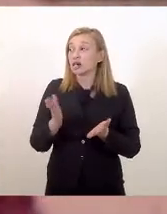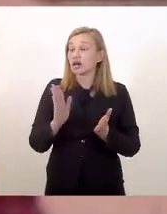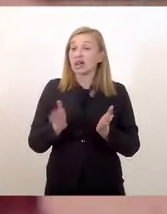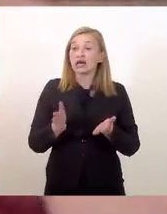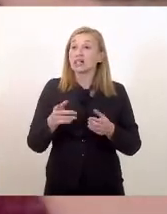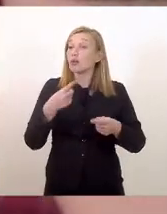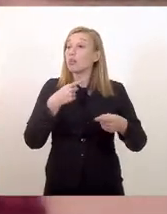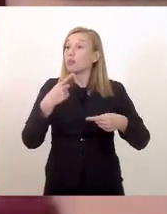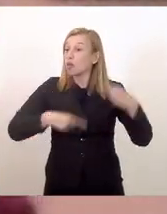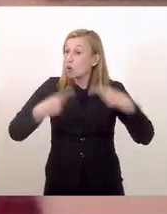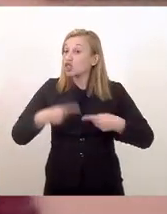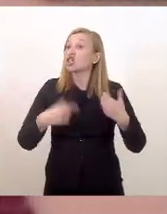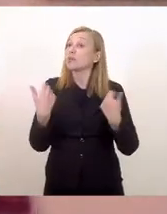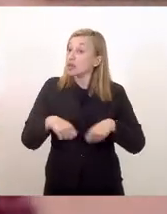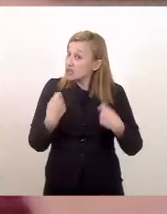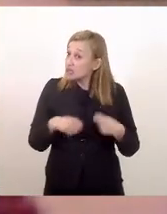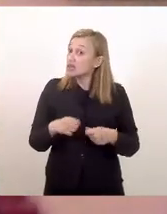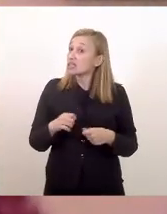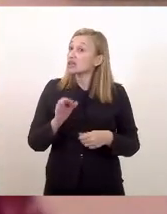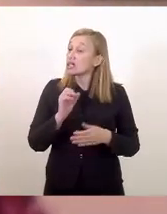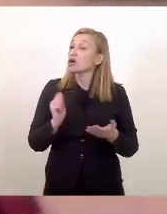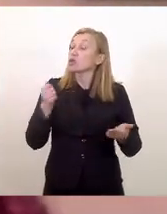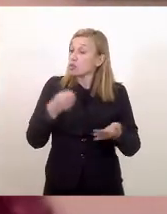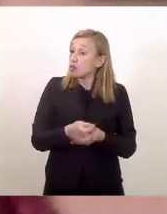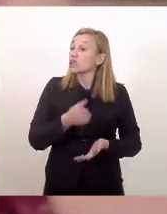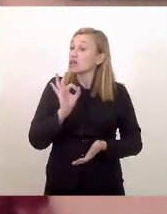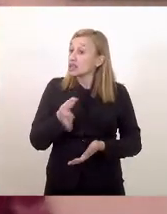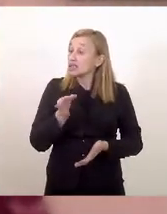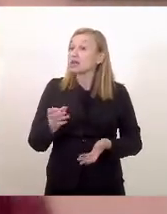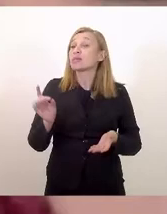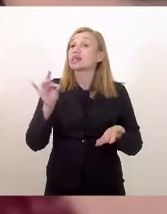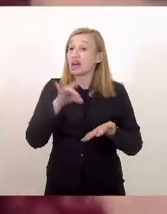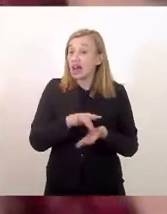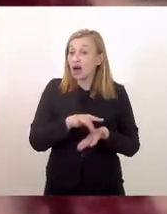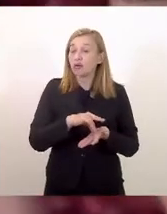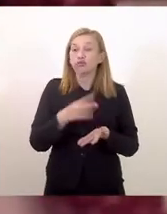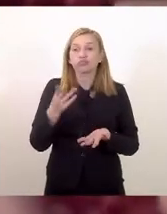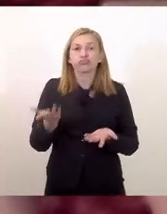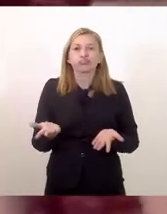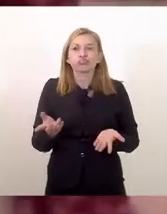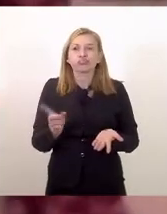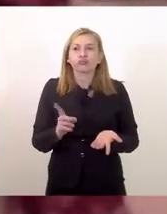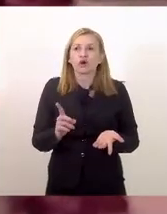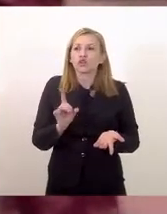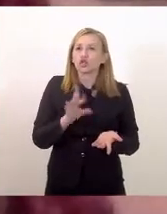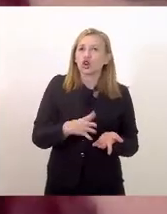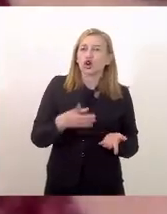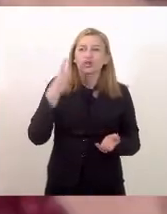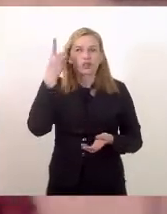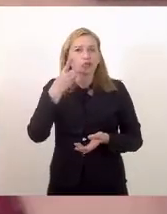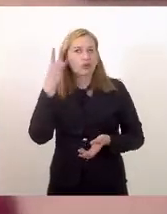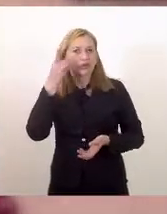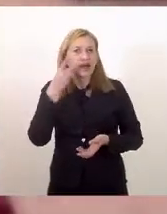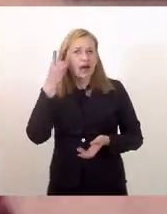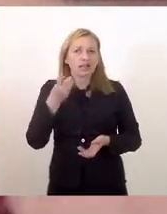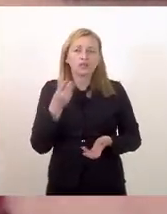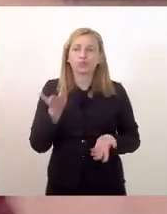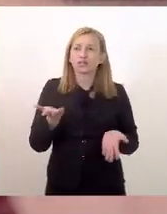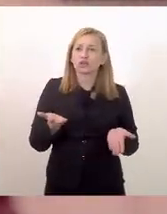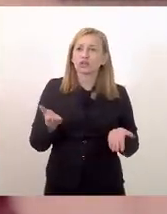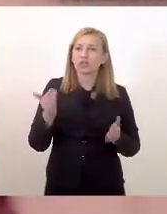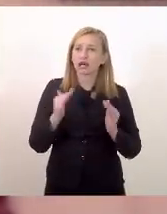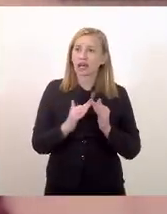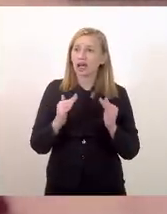essa política ela precisa ser efetivada. E para que ela seja real, não basta que os deputados e as deputadas